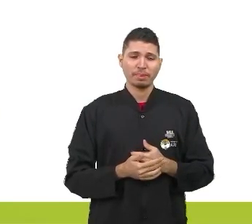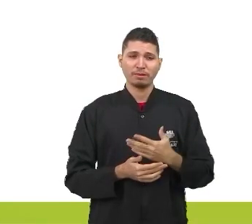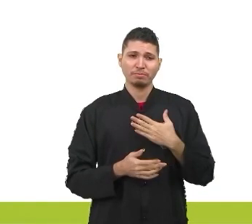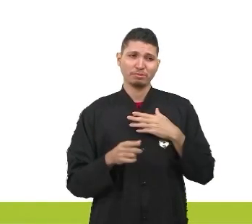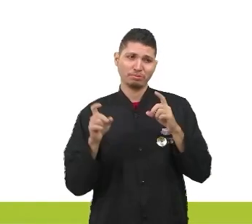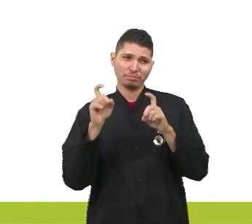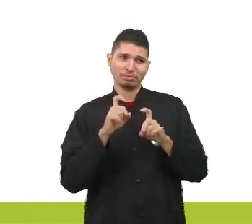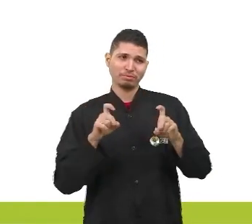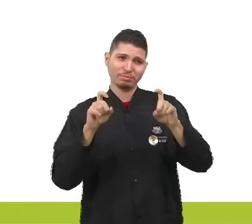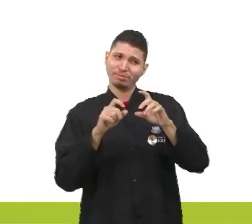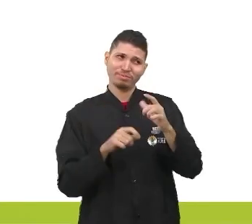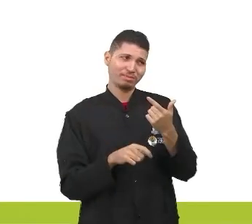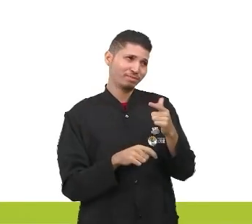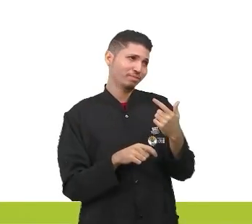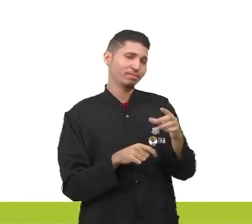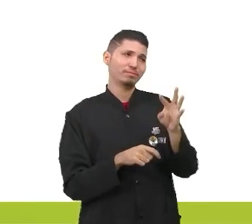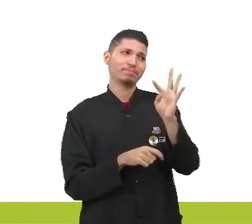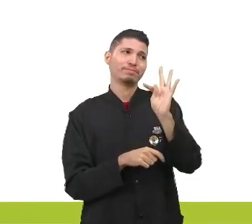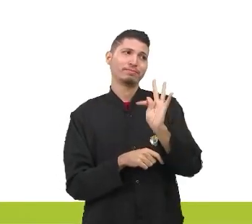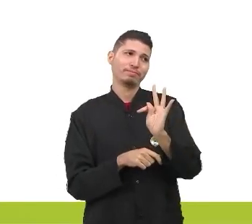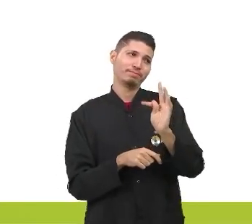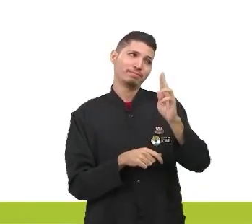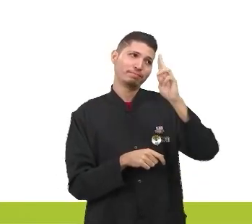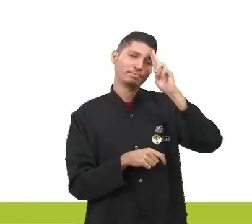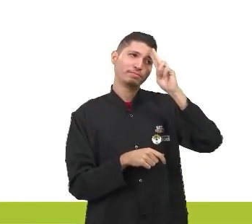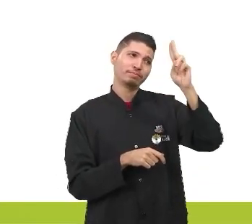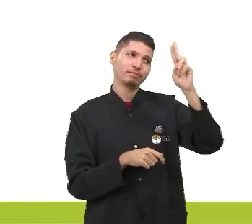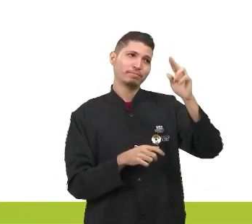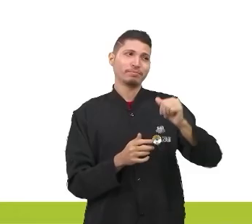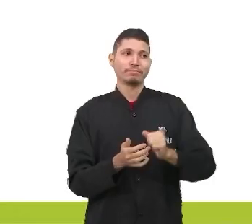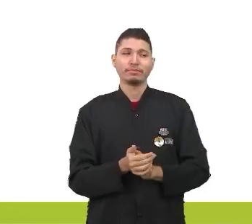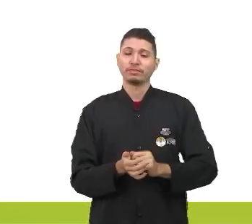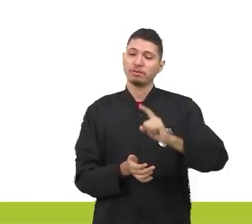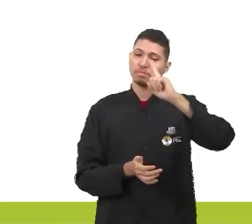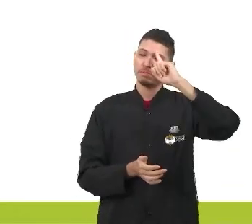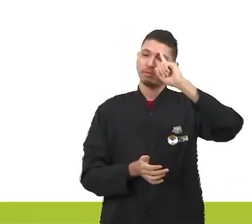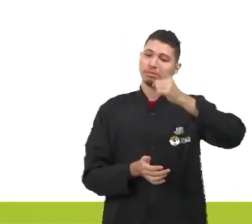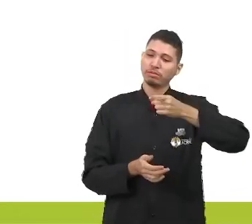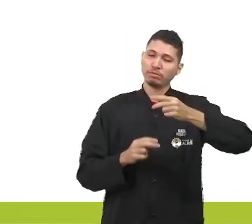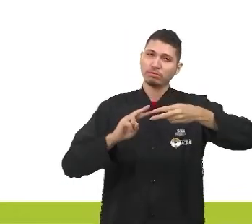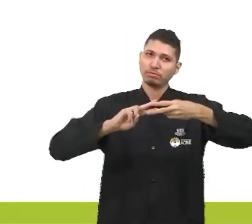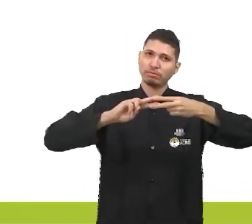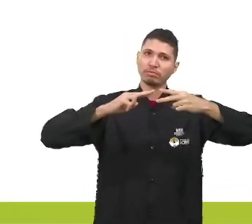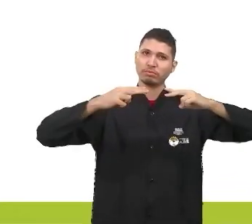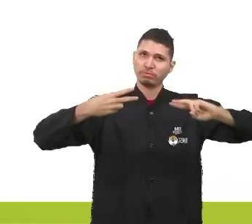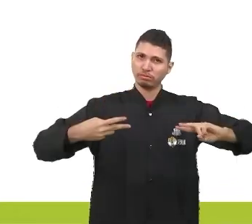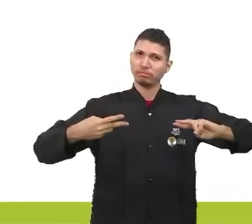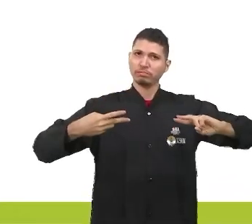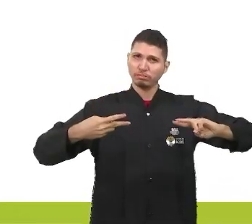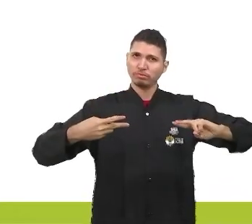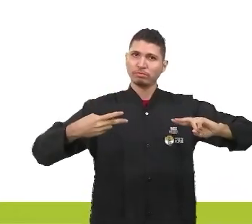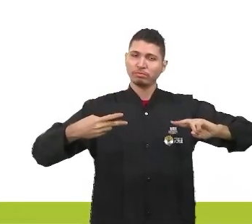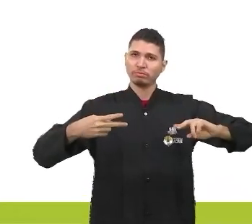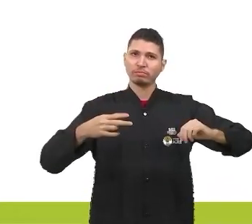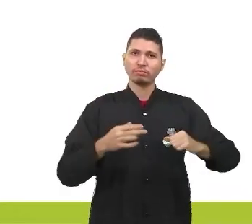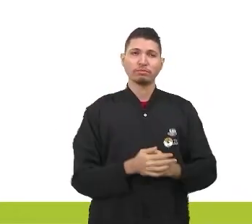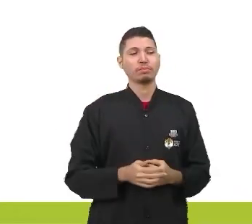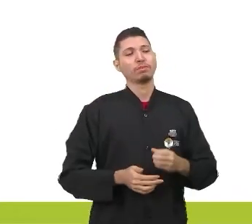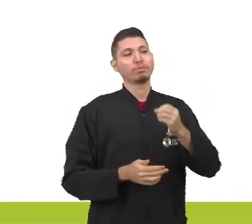chefe. Bom, quem manda é o DNA. Quem obedece a ordem aqui é o RNA. Tá